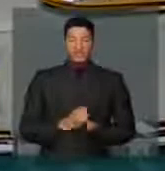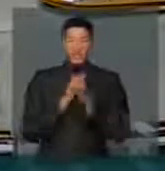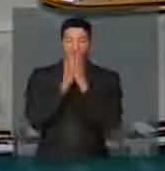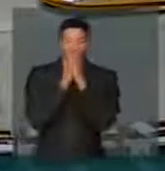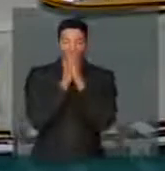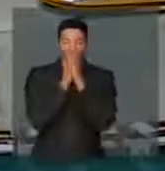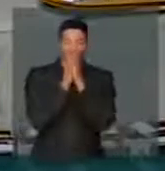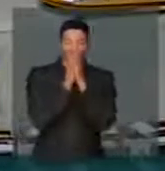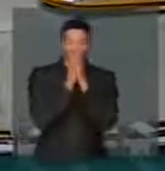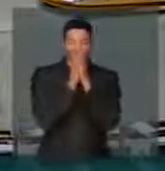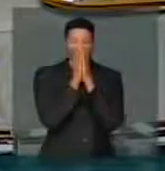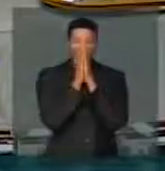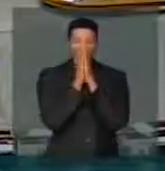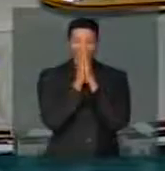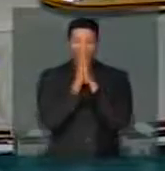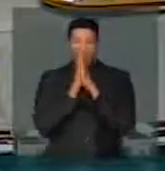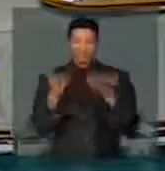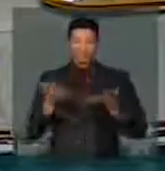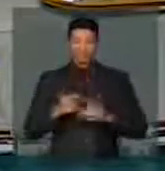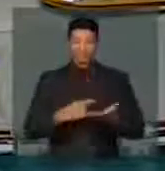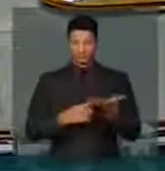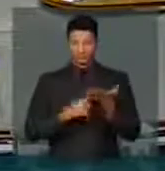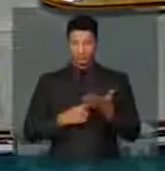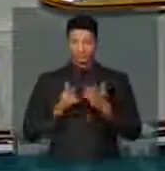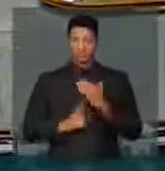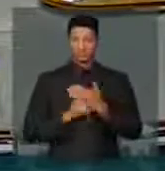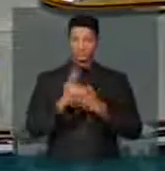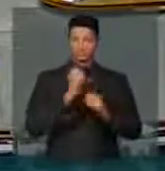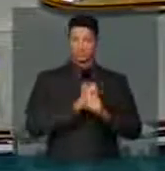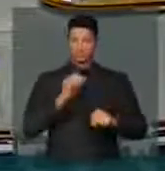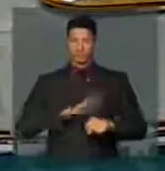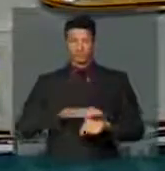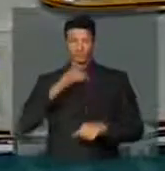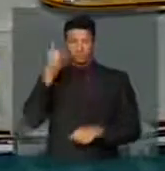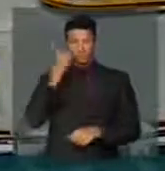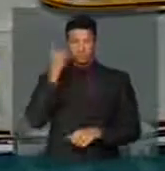Lobbe Neto. Passamos agora a palavra, para continuidade do grande expediente, ao deputado Moses Rodrigues.